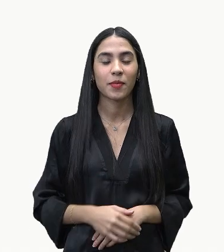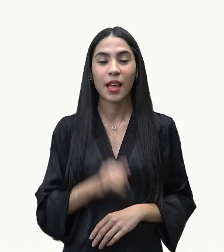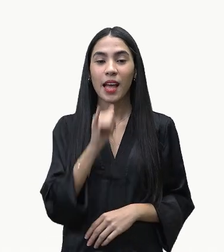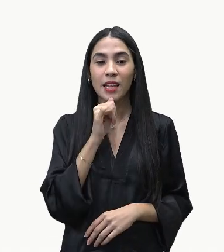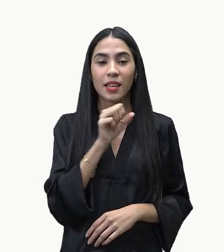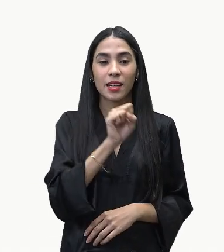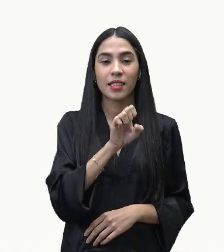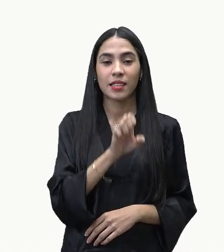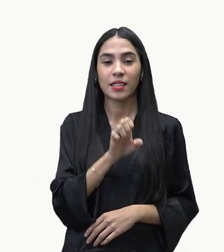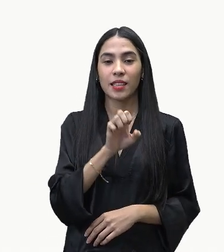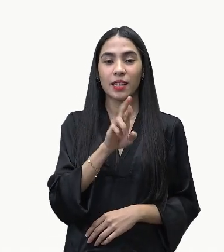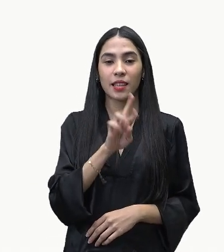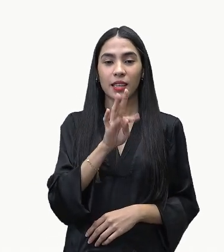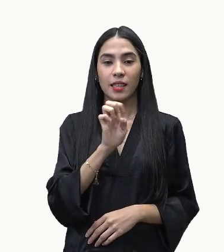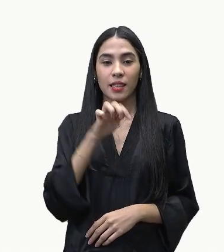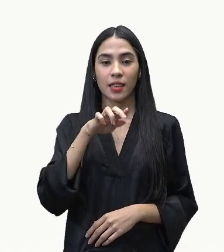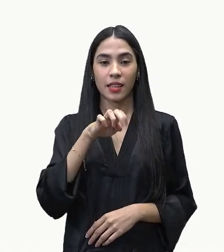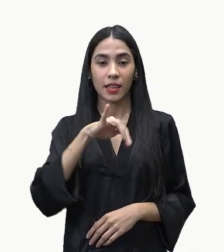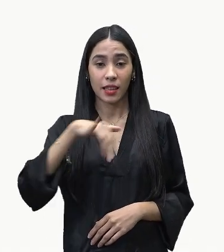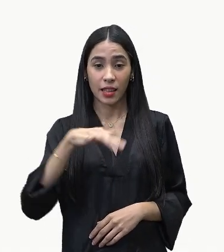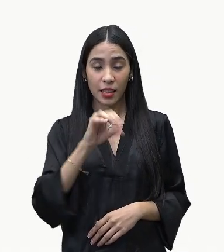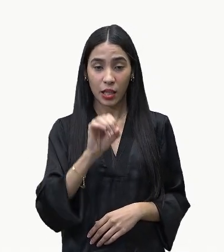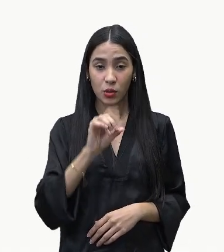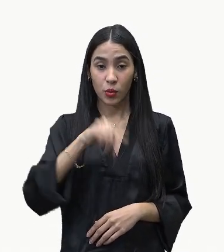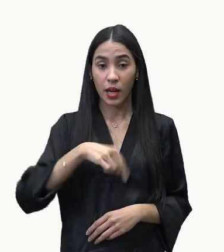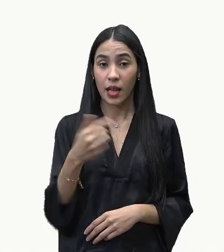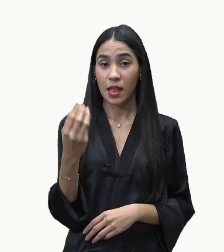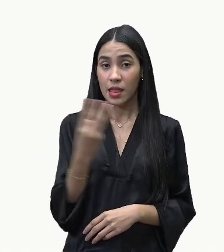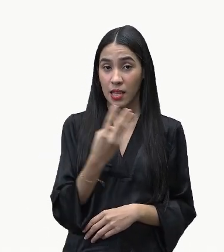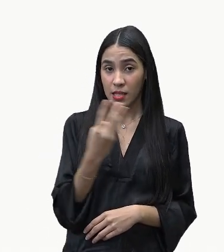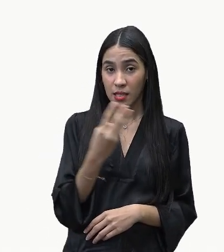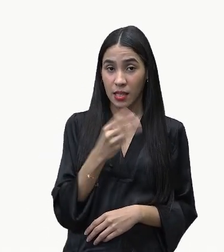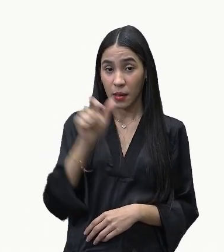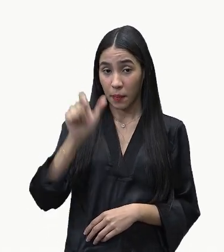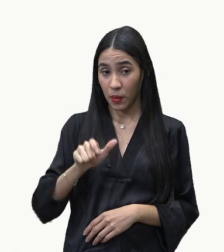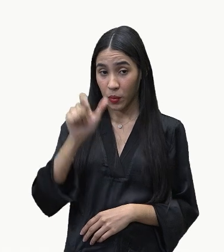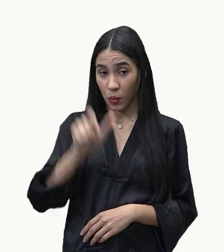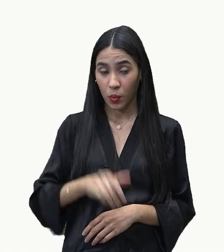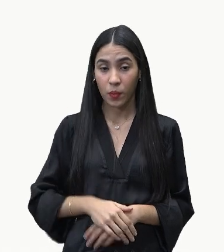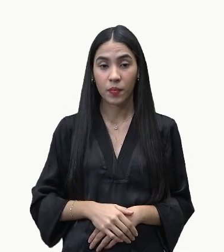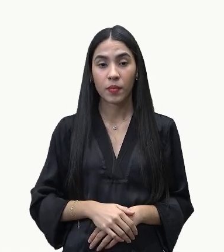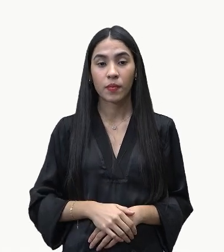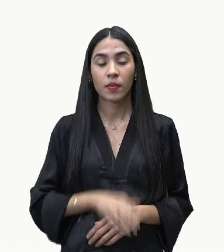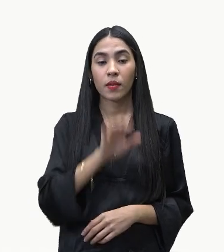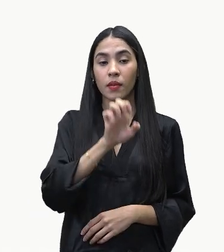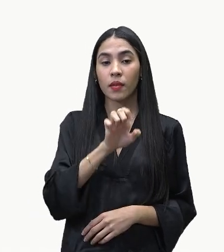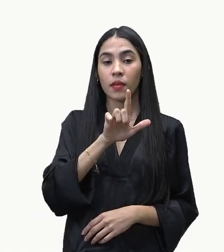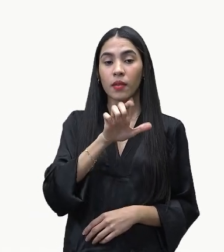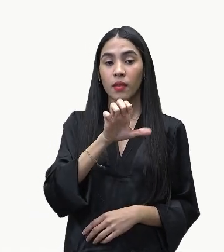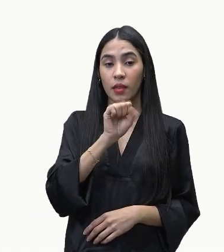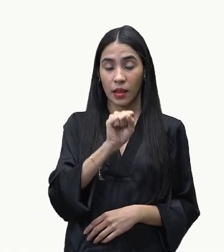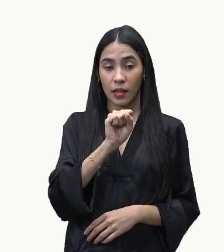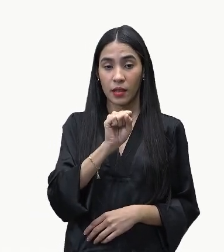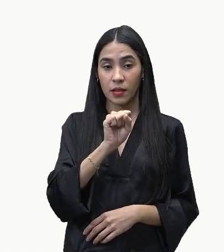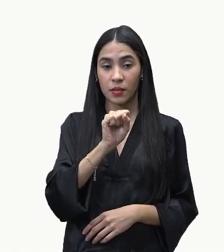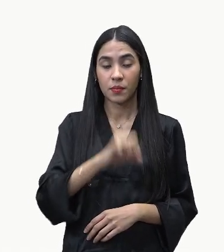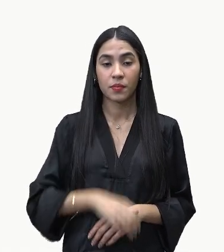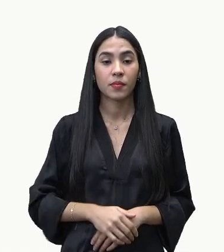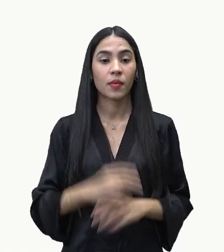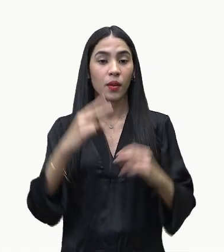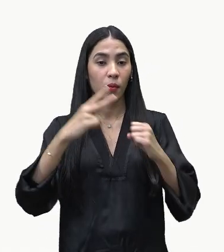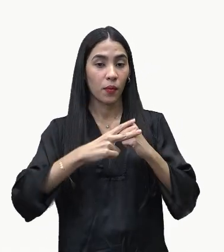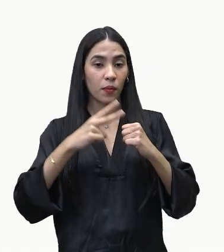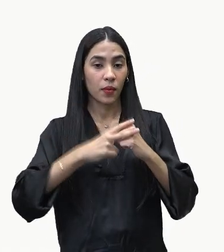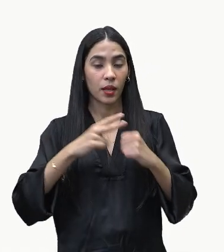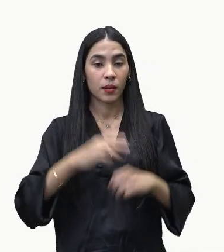os sertanejos, estamos na terceira pessoa. Eles, os sertanejos. E aí o